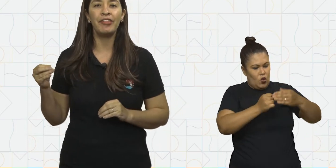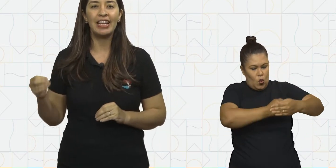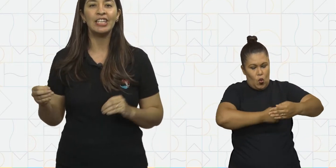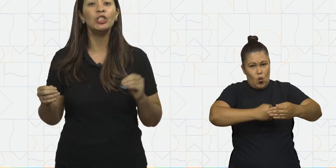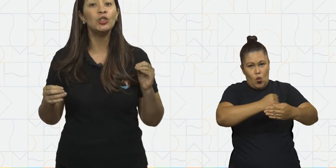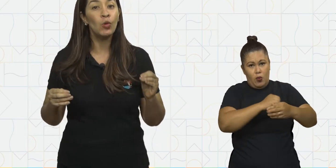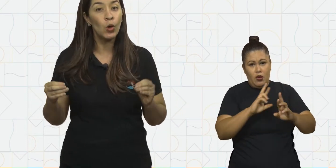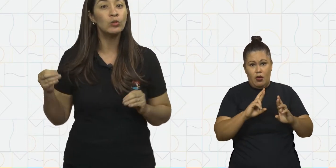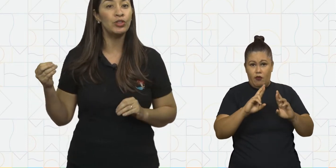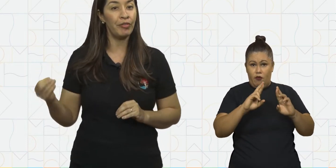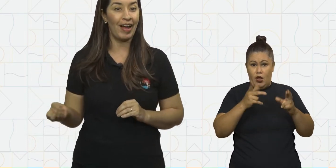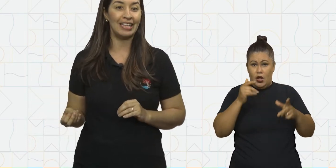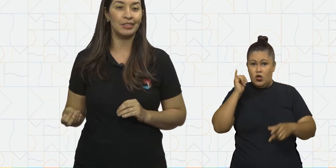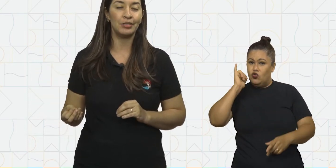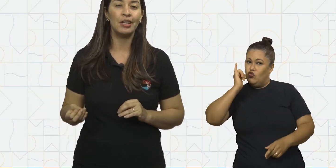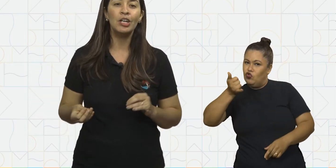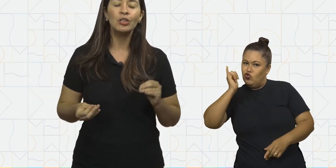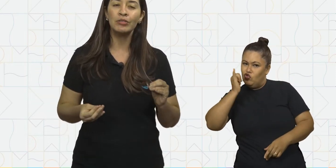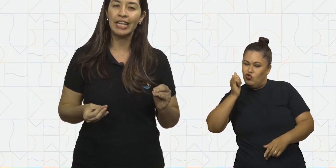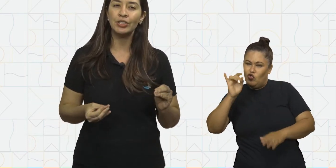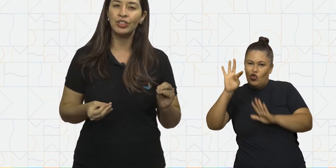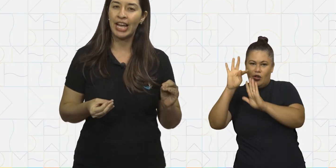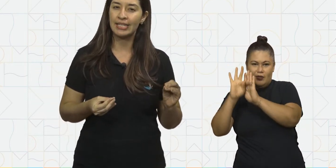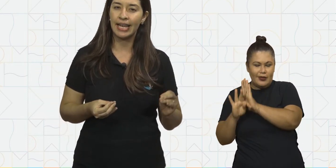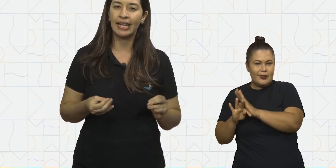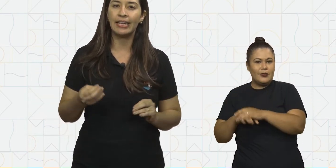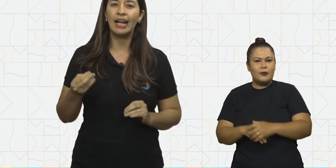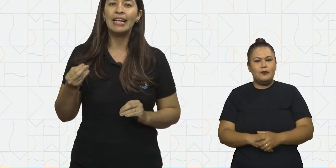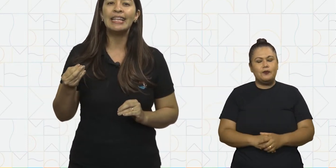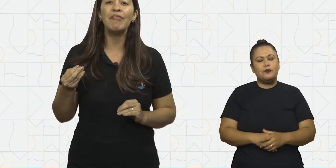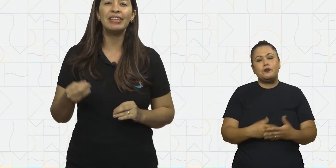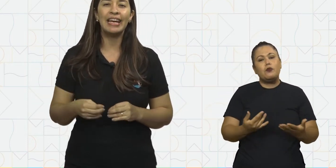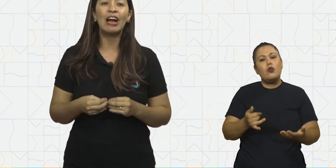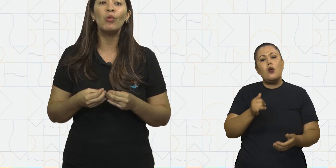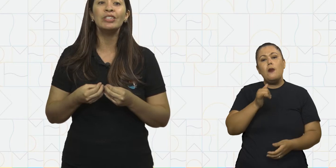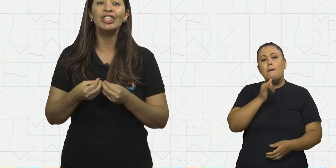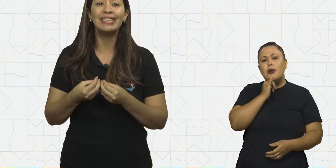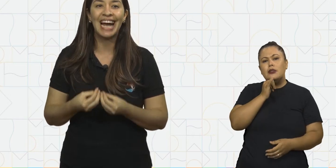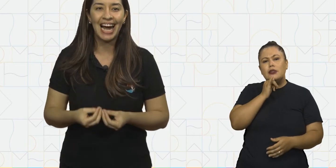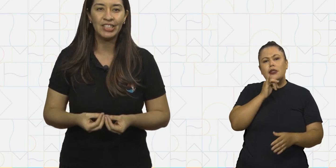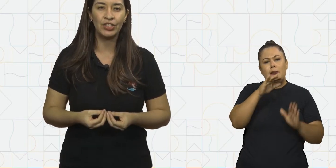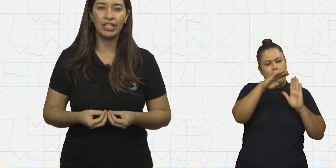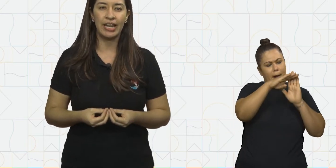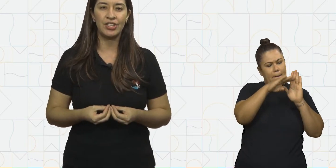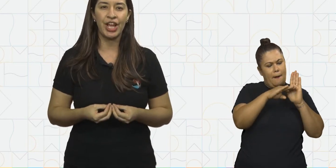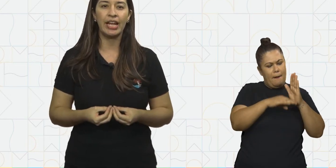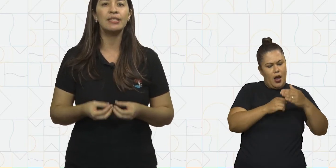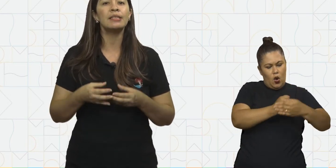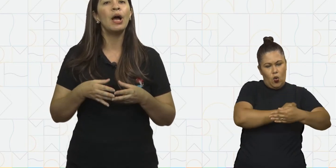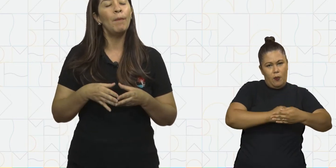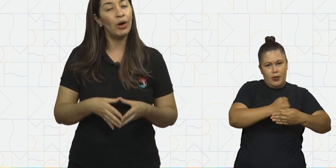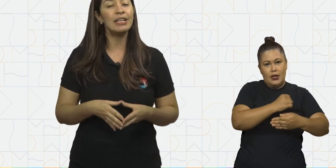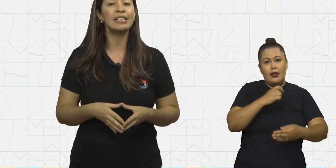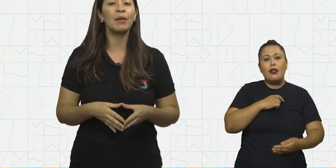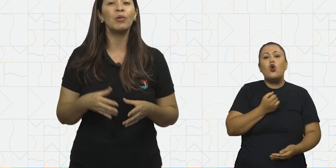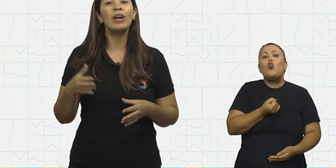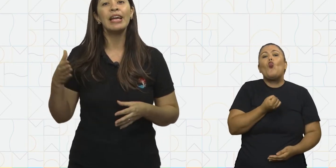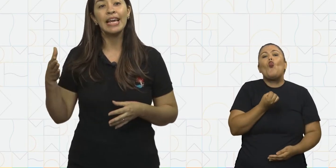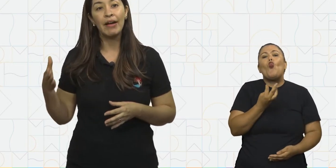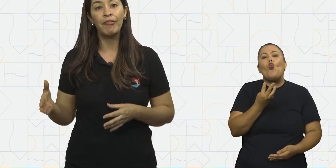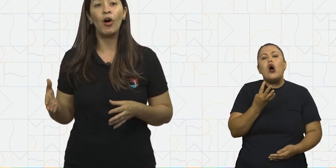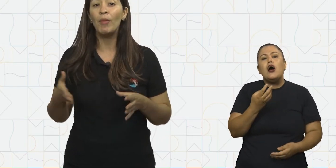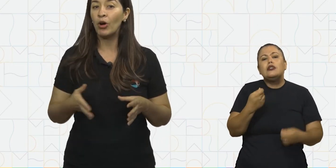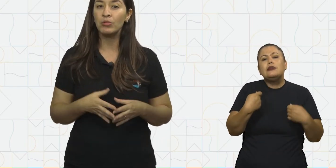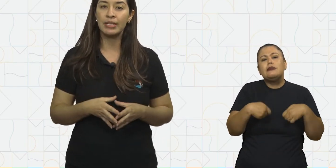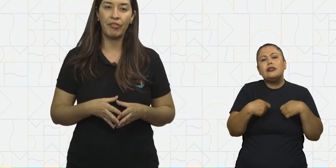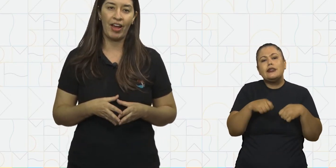totalmente diferente de um conto de fadas. No texto de receita, deve ter a quantidade de ingredientes, por exemplo,